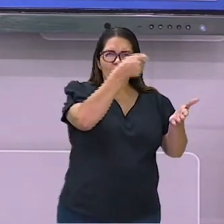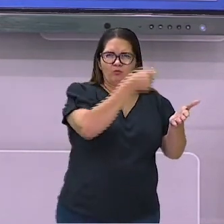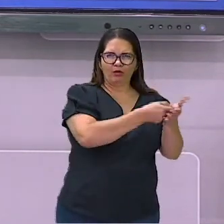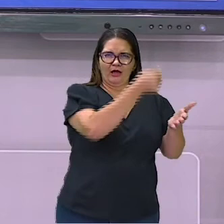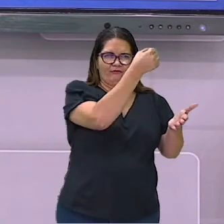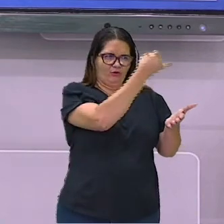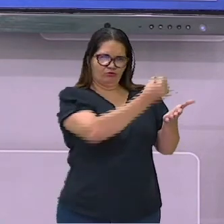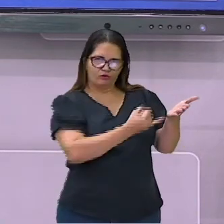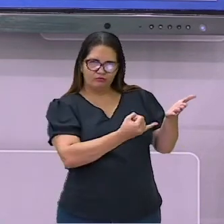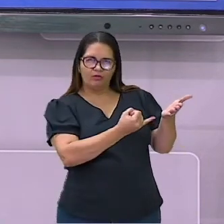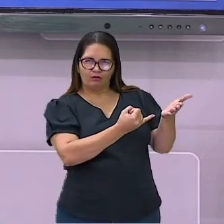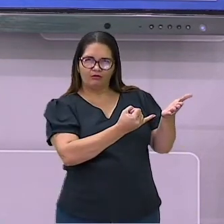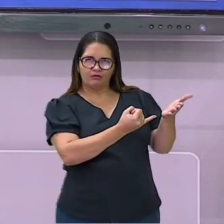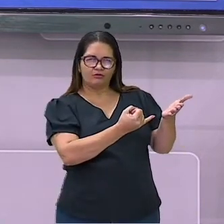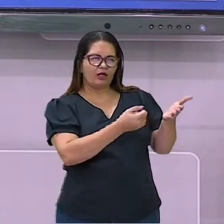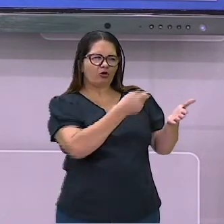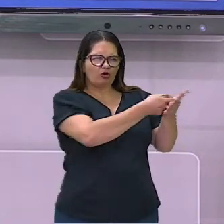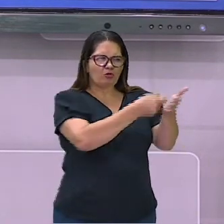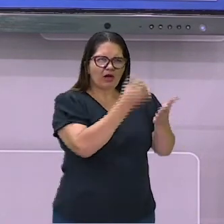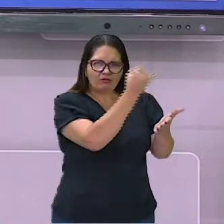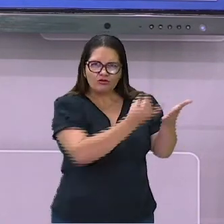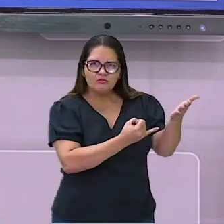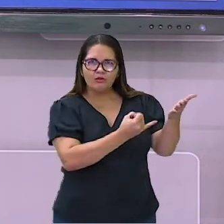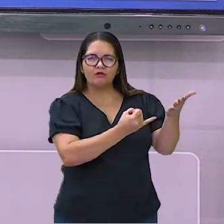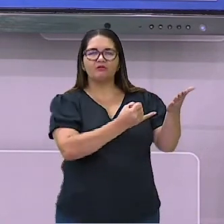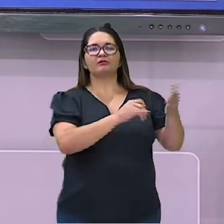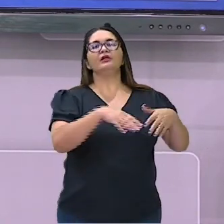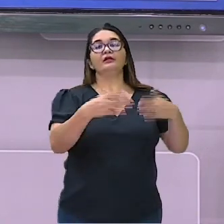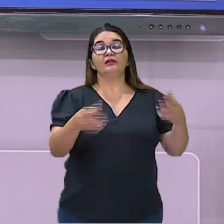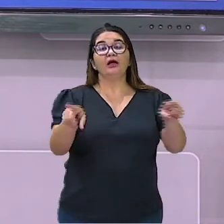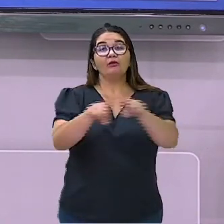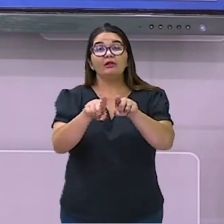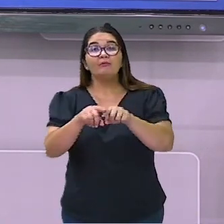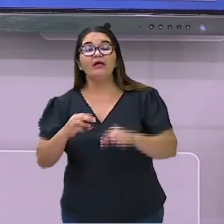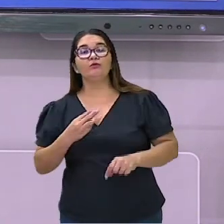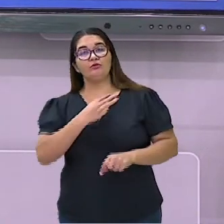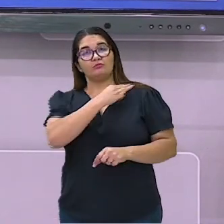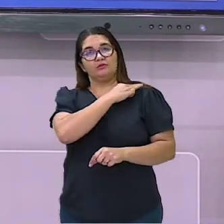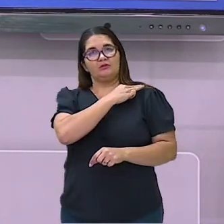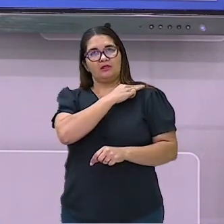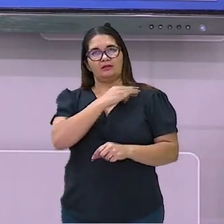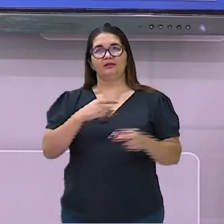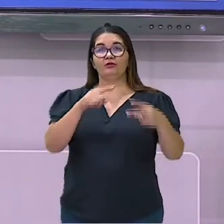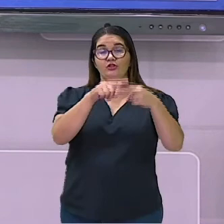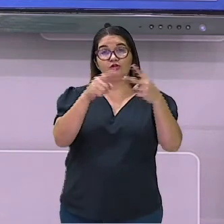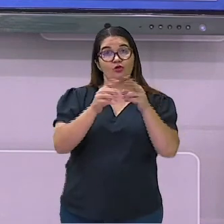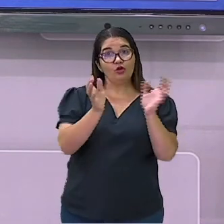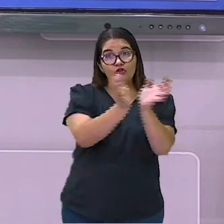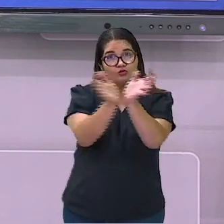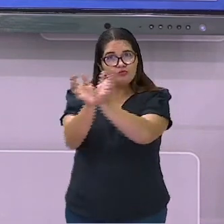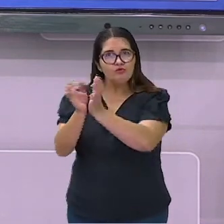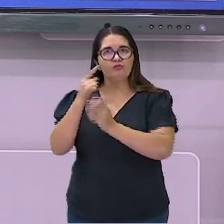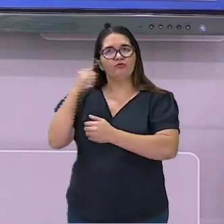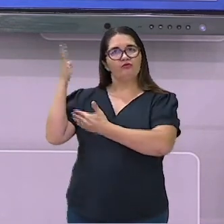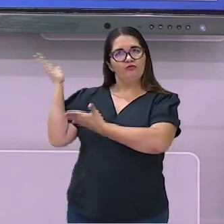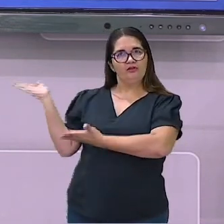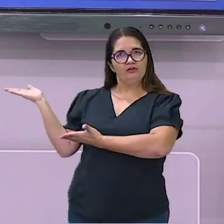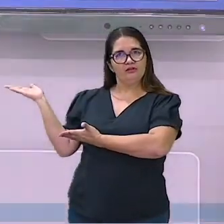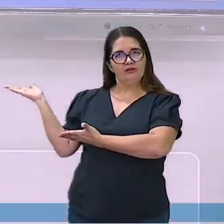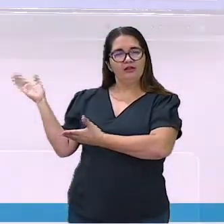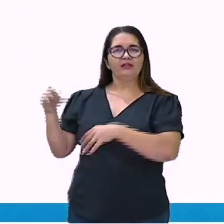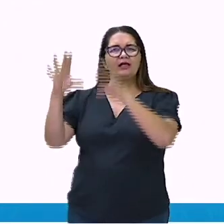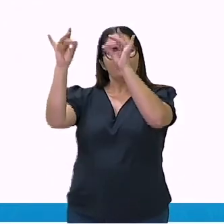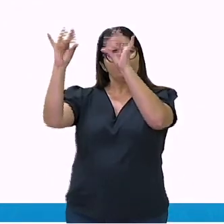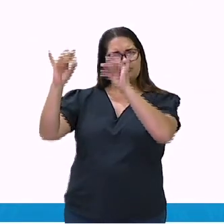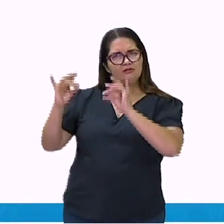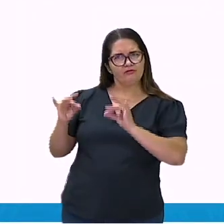capitão-mor, que é a defesa militar, que seria os militares. É o que está